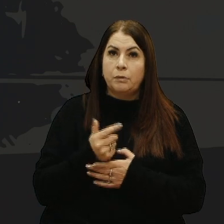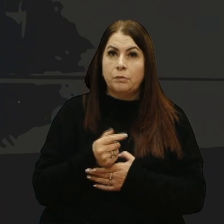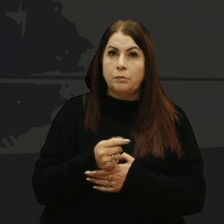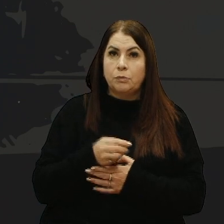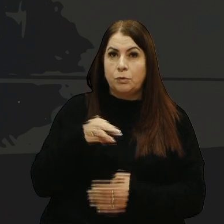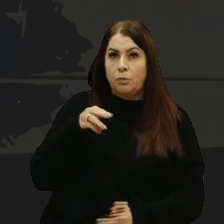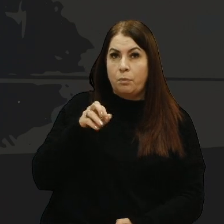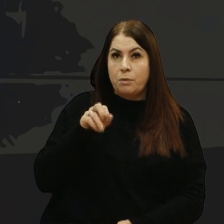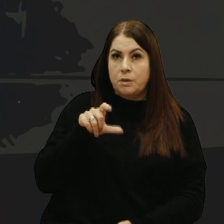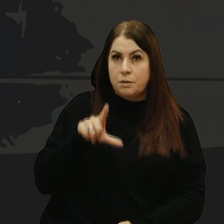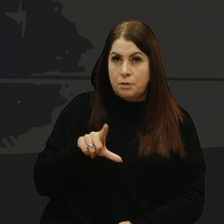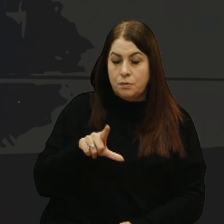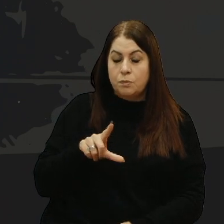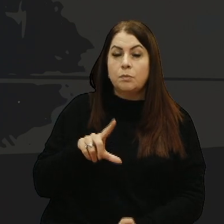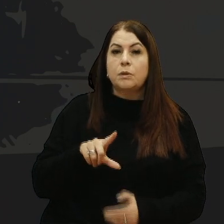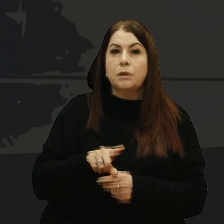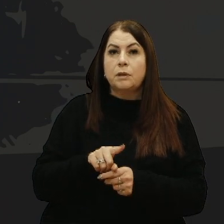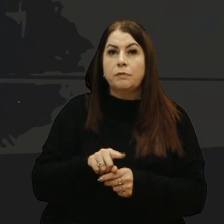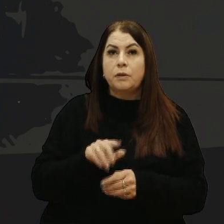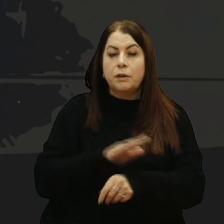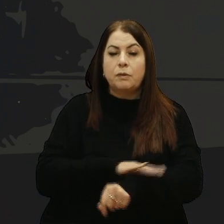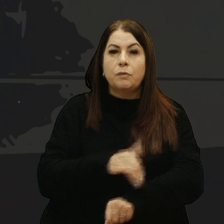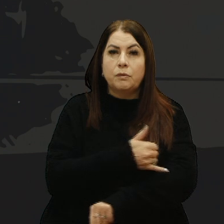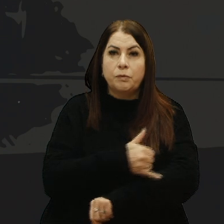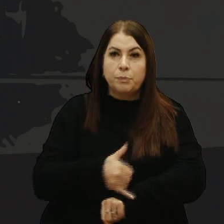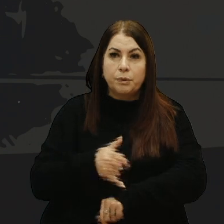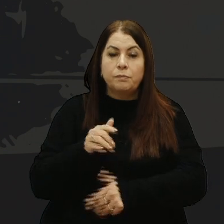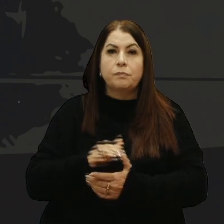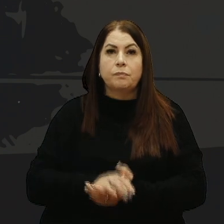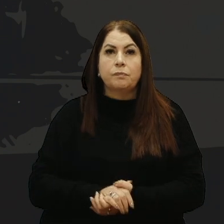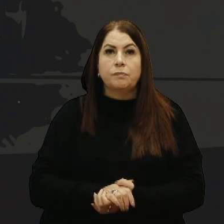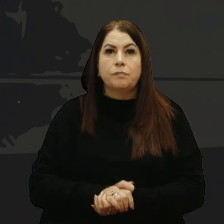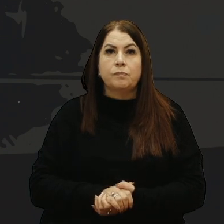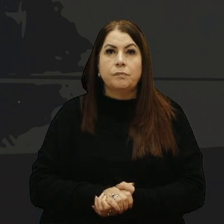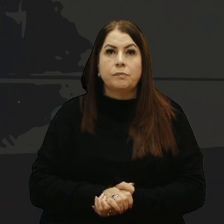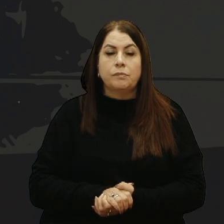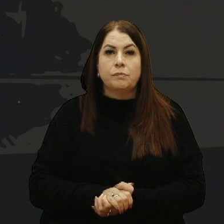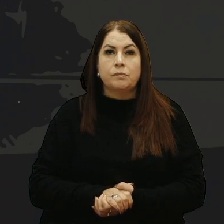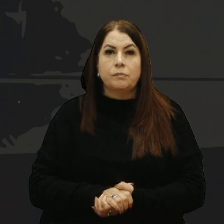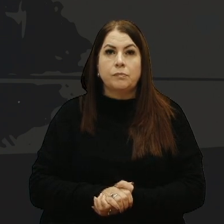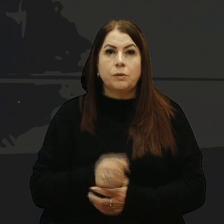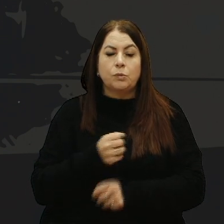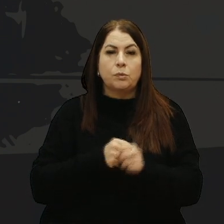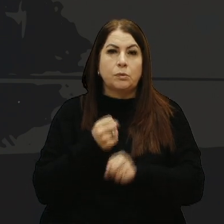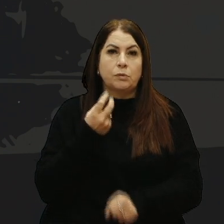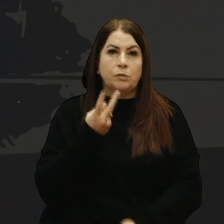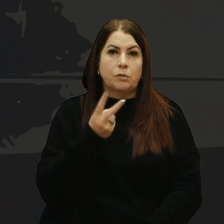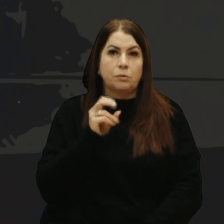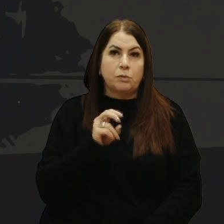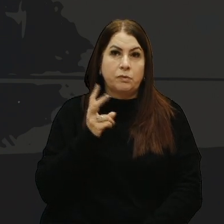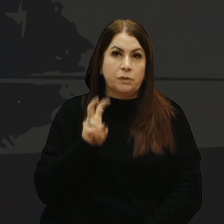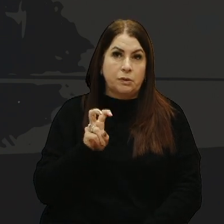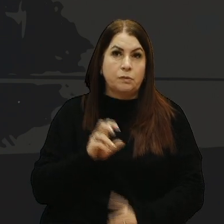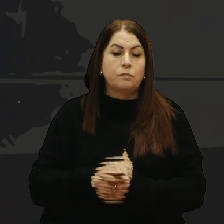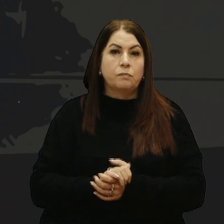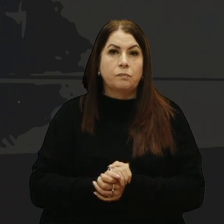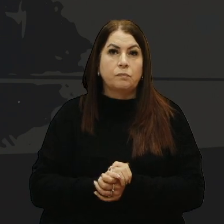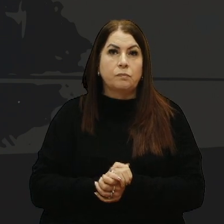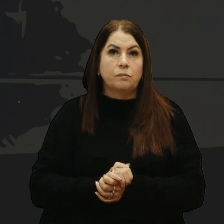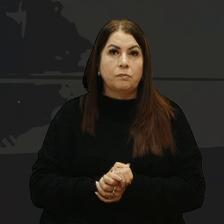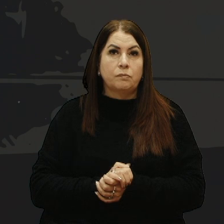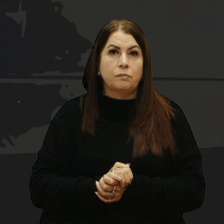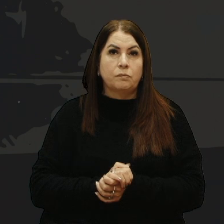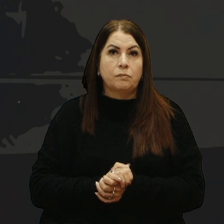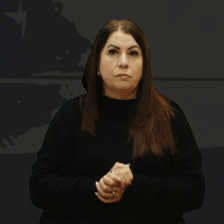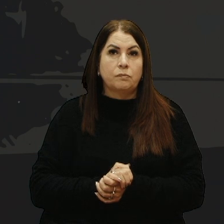Van Hatten, que foi em pavimentação asfáltica no ano de 2025.